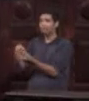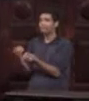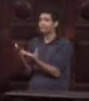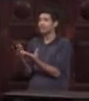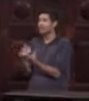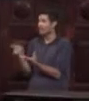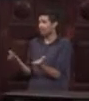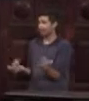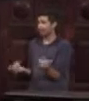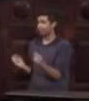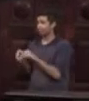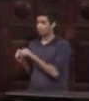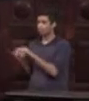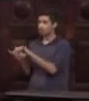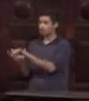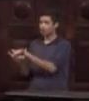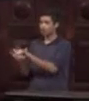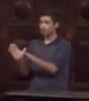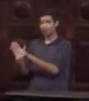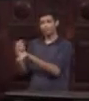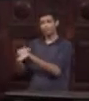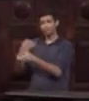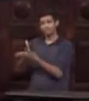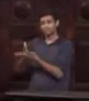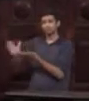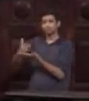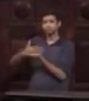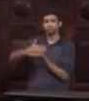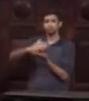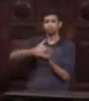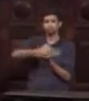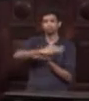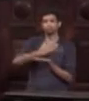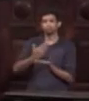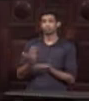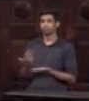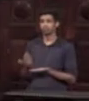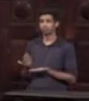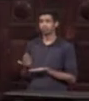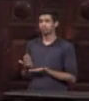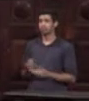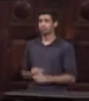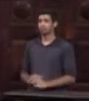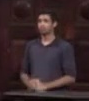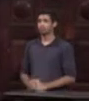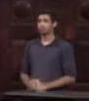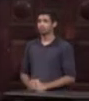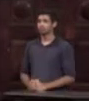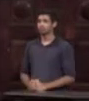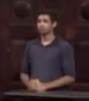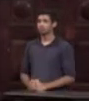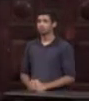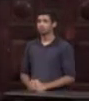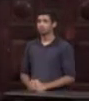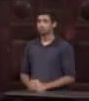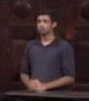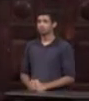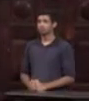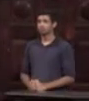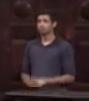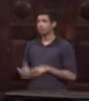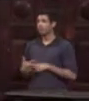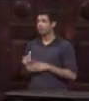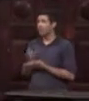adolescentes precisam ser separados por áreas que eles residem, por ser determinadas ou determinantes,